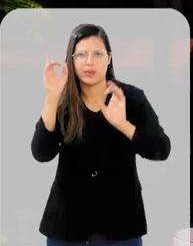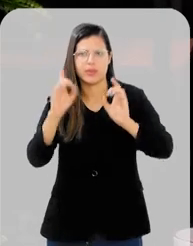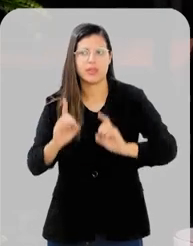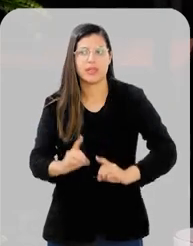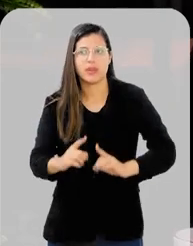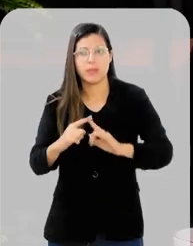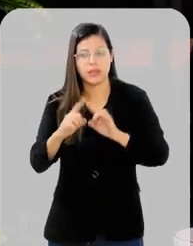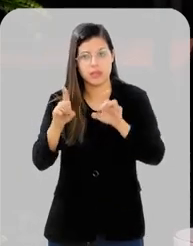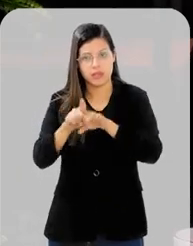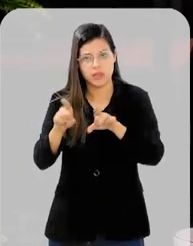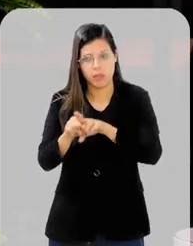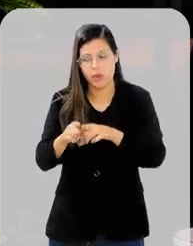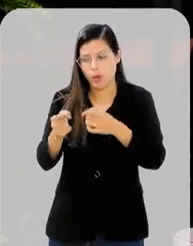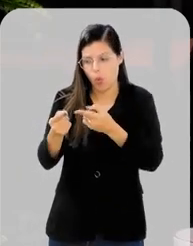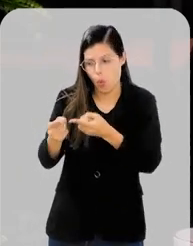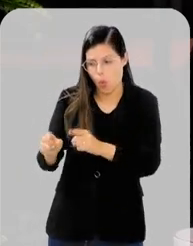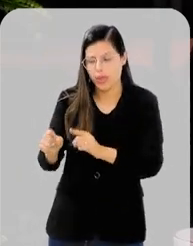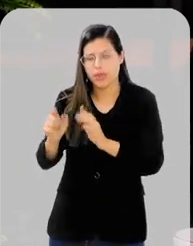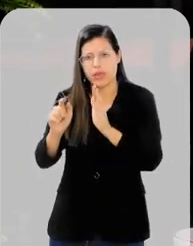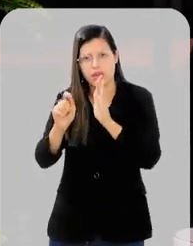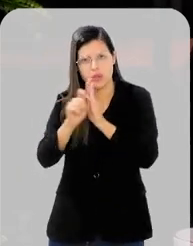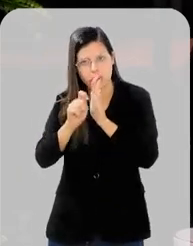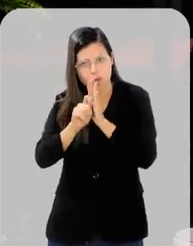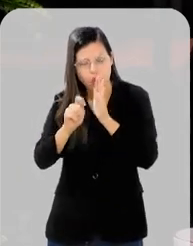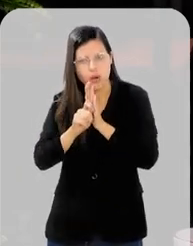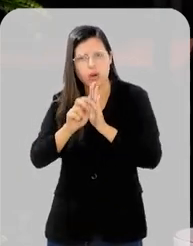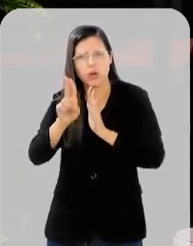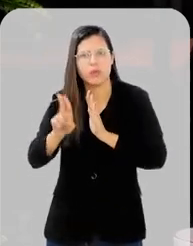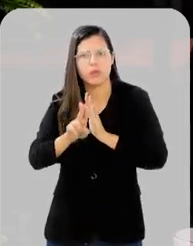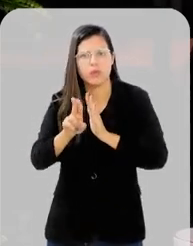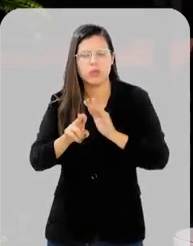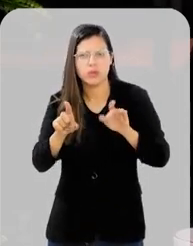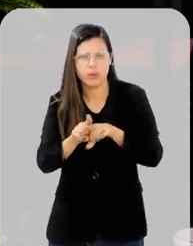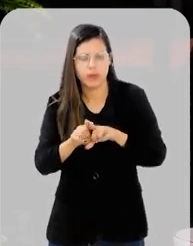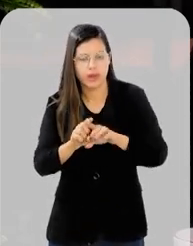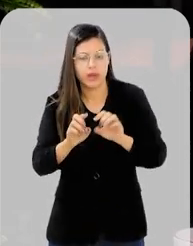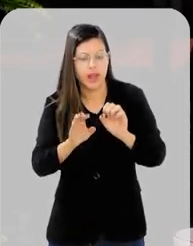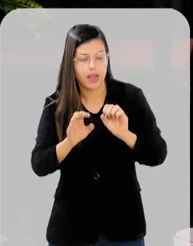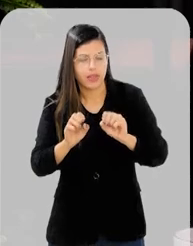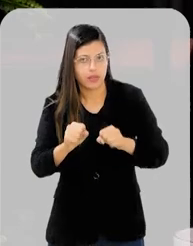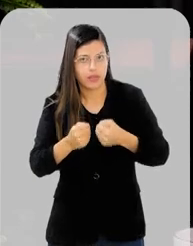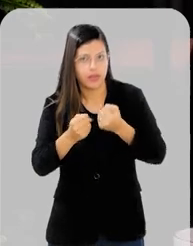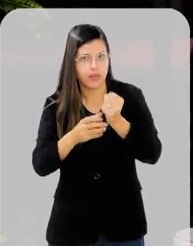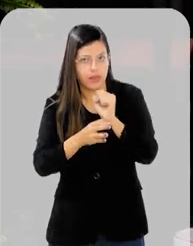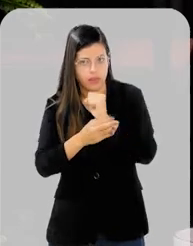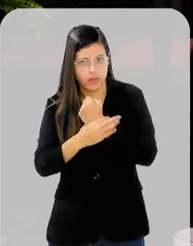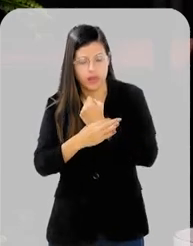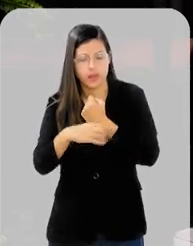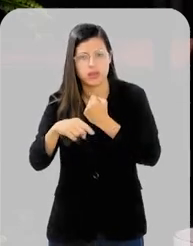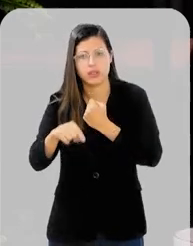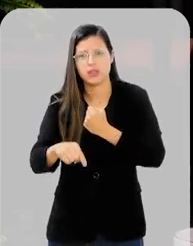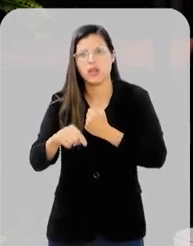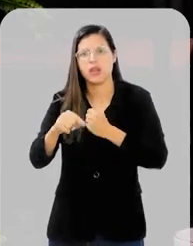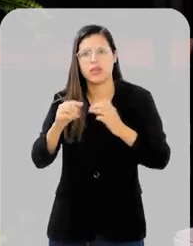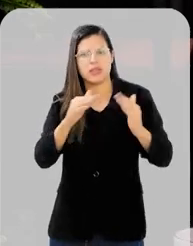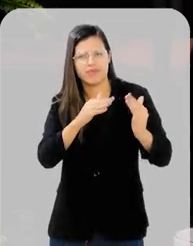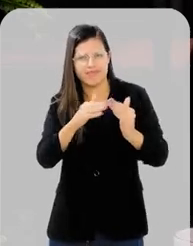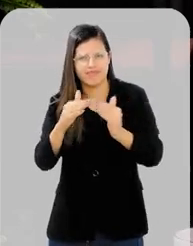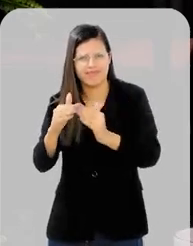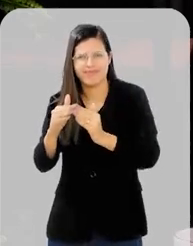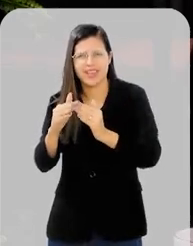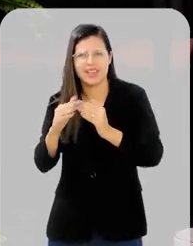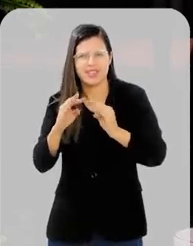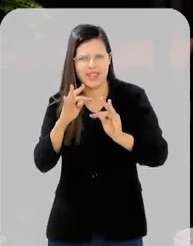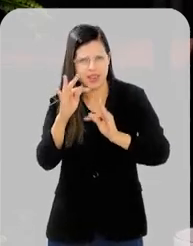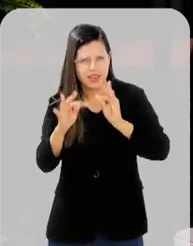a a luta e o combate às drogas eh a defesa das Comunidades terapêuticas que fazem um trabalho incrível também para recuperação das